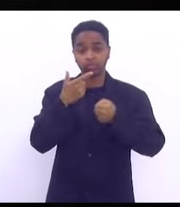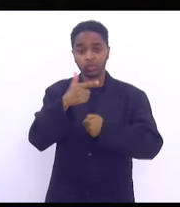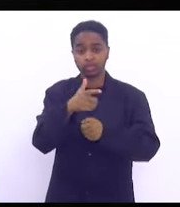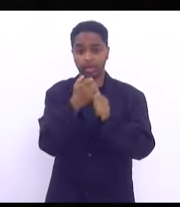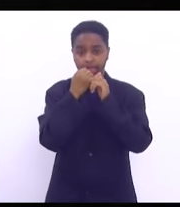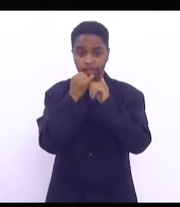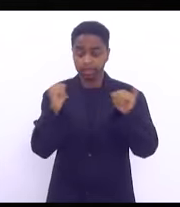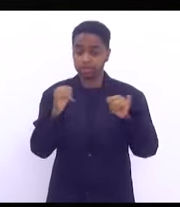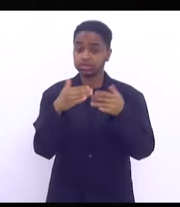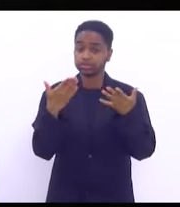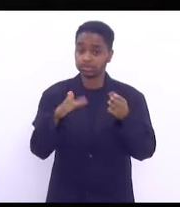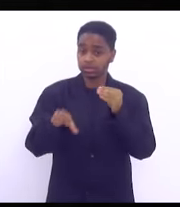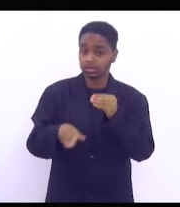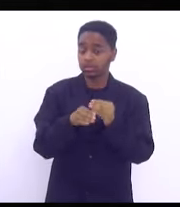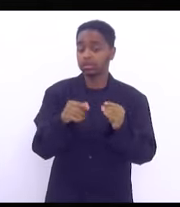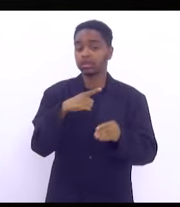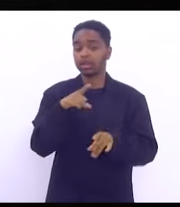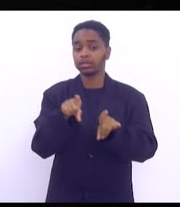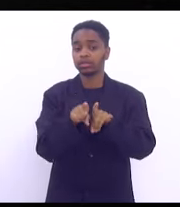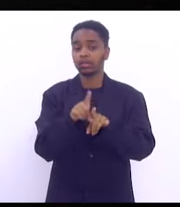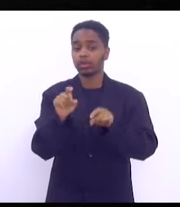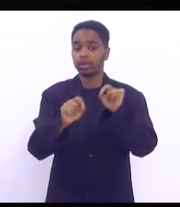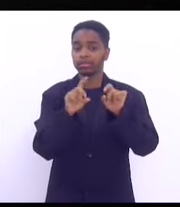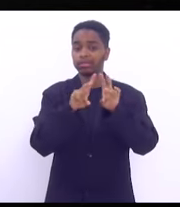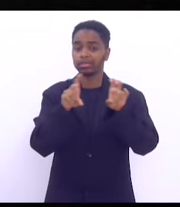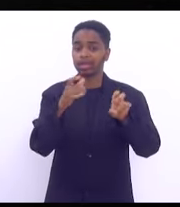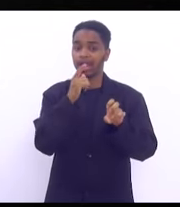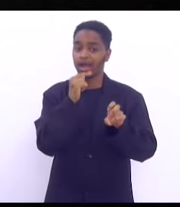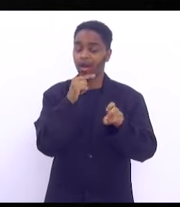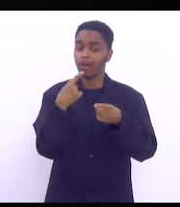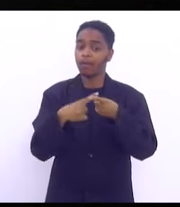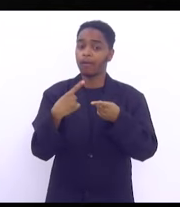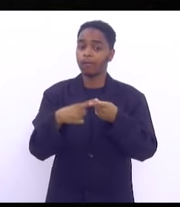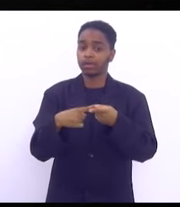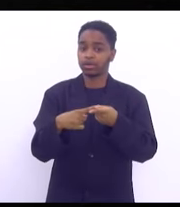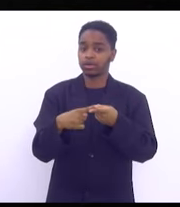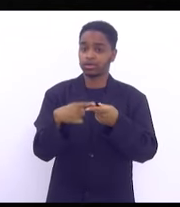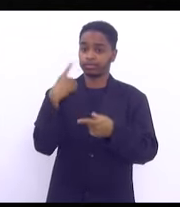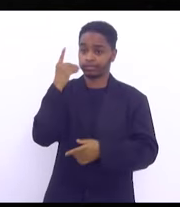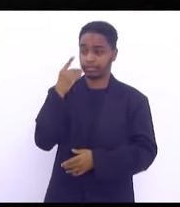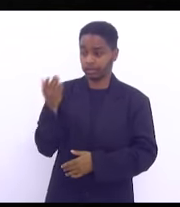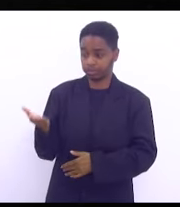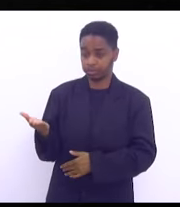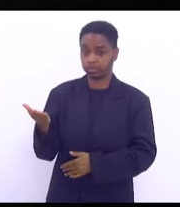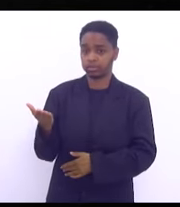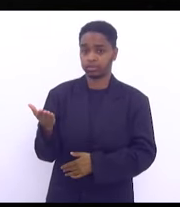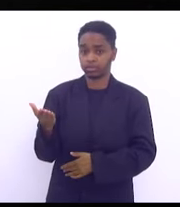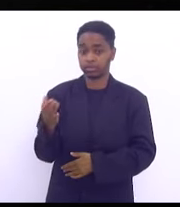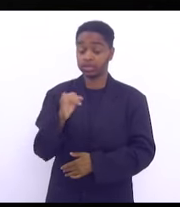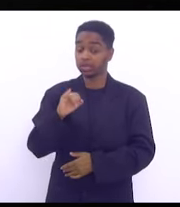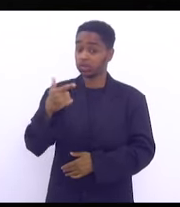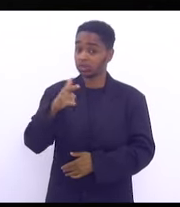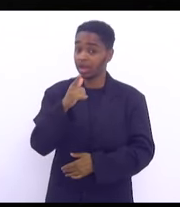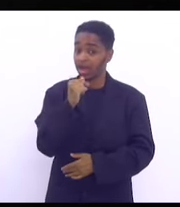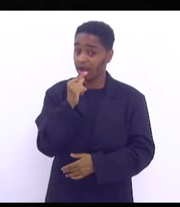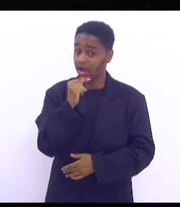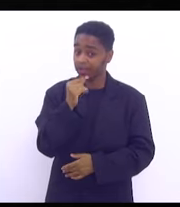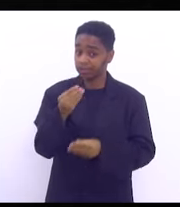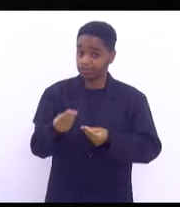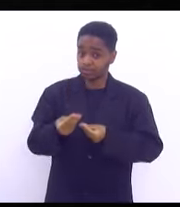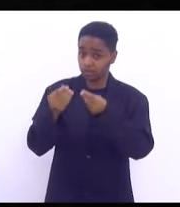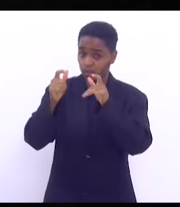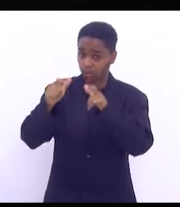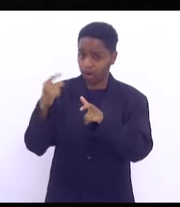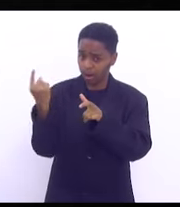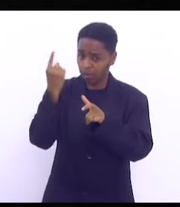essa situação, temos a questão da água. Porque, deputado Dionísio Lins, a questão da água, para chegar nas partes